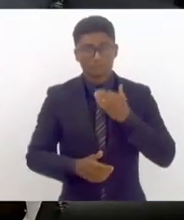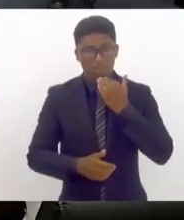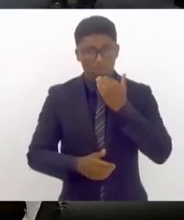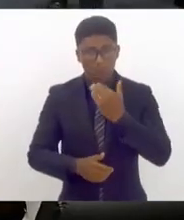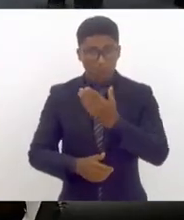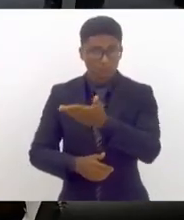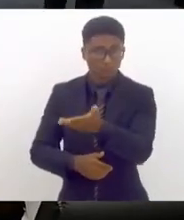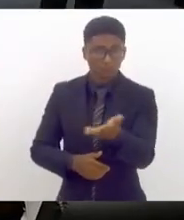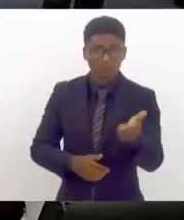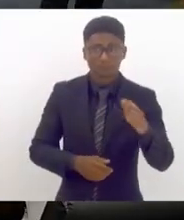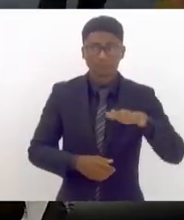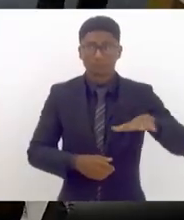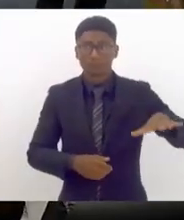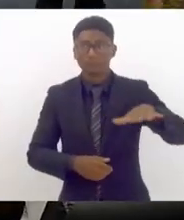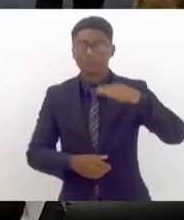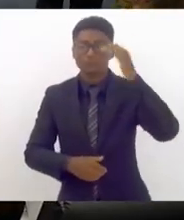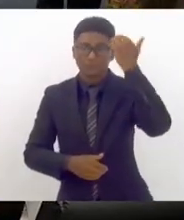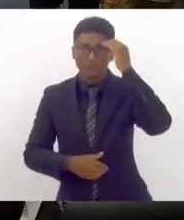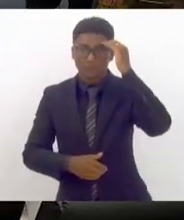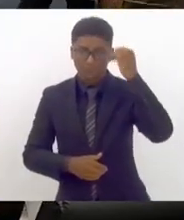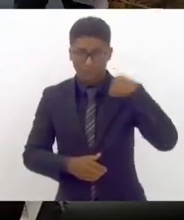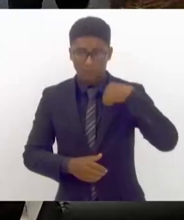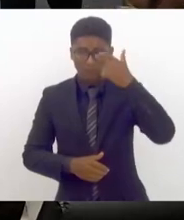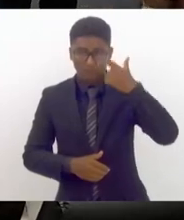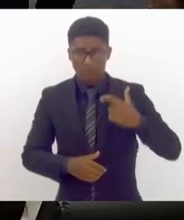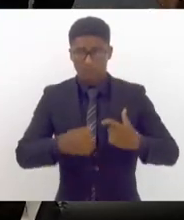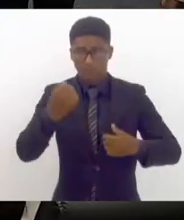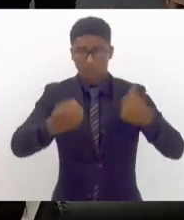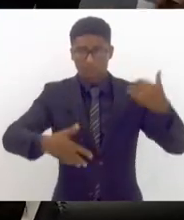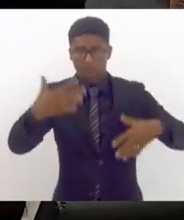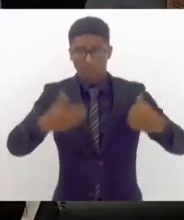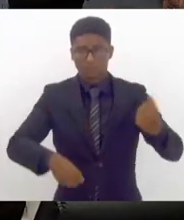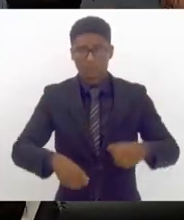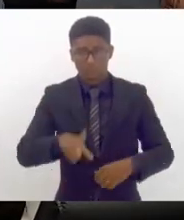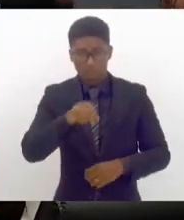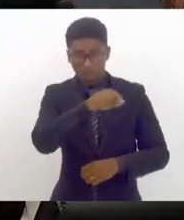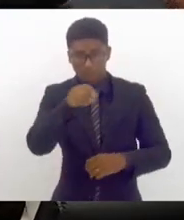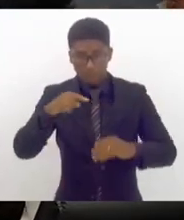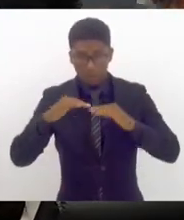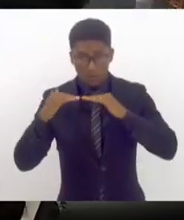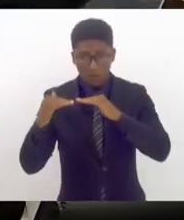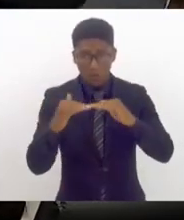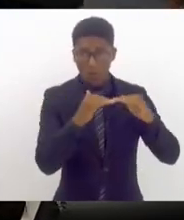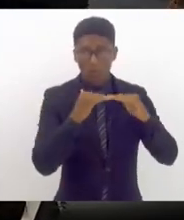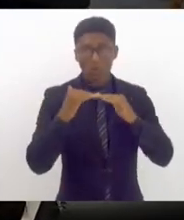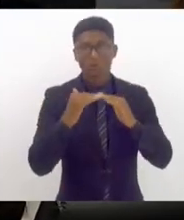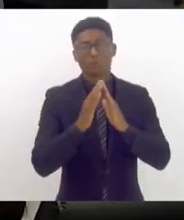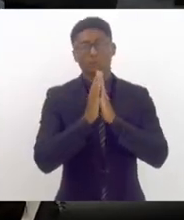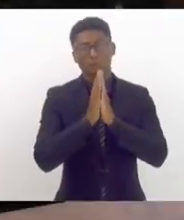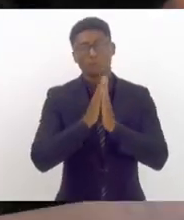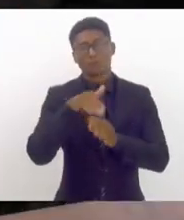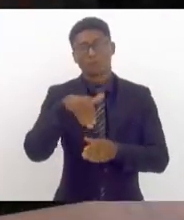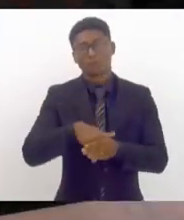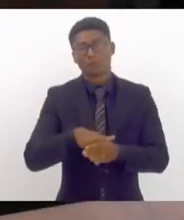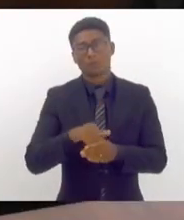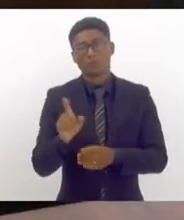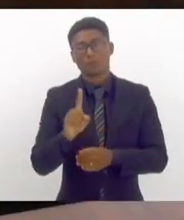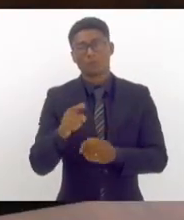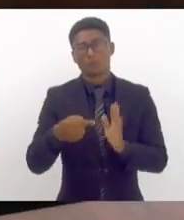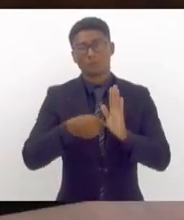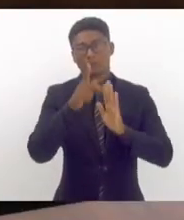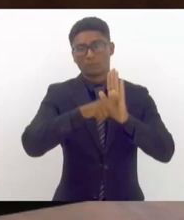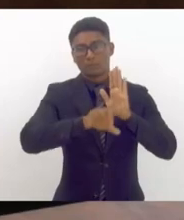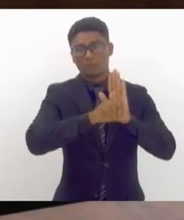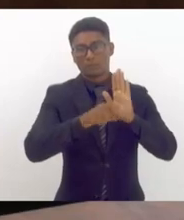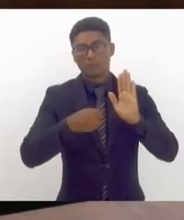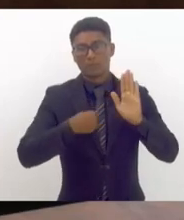que entendam a nossa explanação e quem entende da mesma forma que nós, por gentileza, vote contrário ao projeto, que eu vou